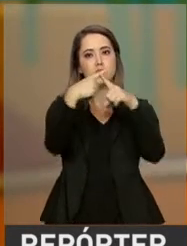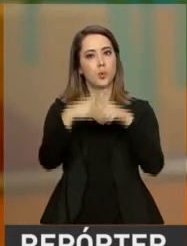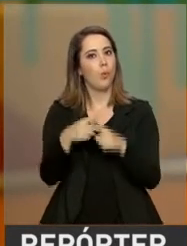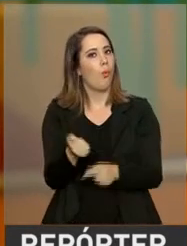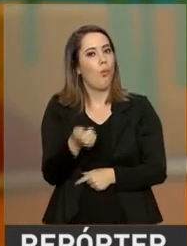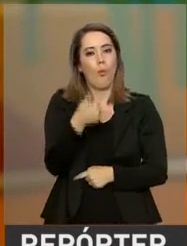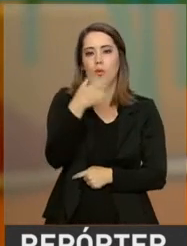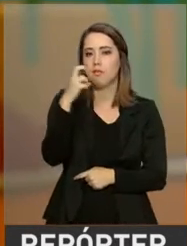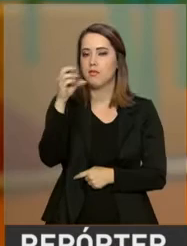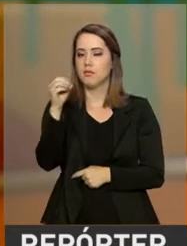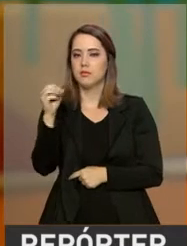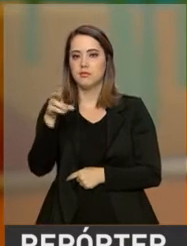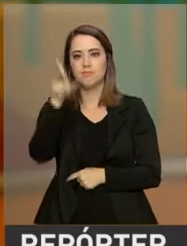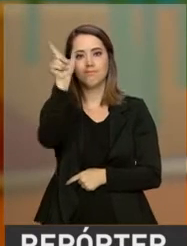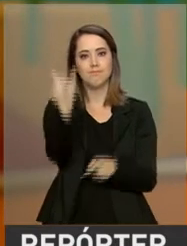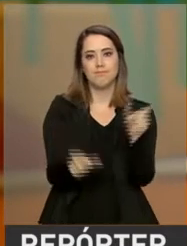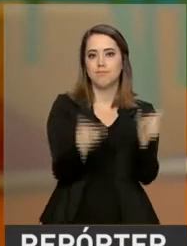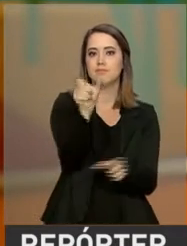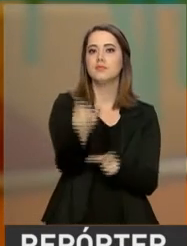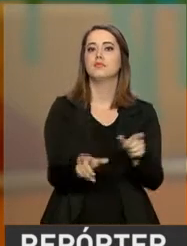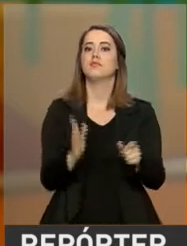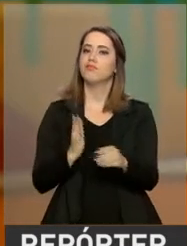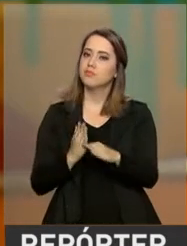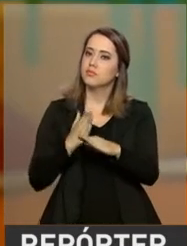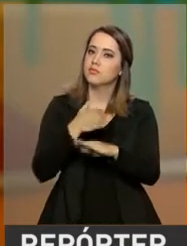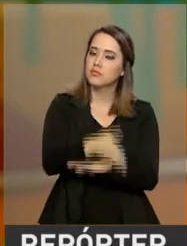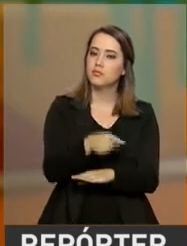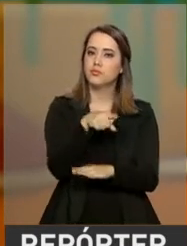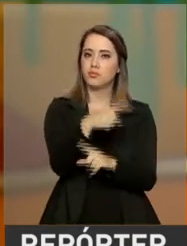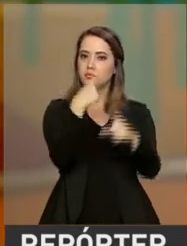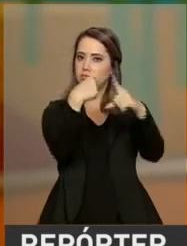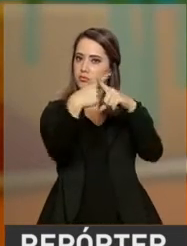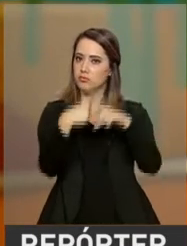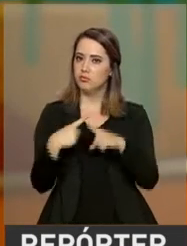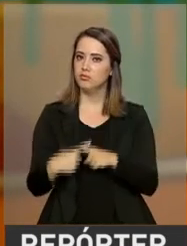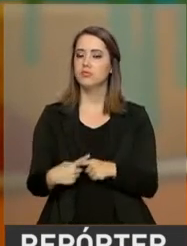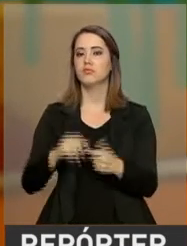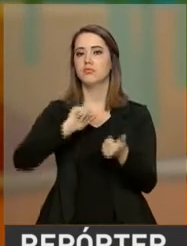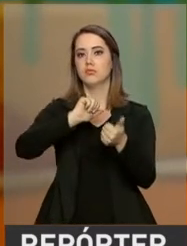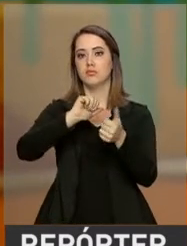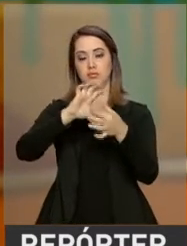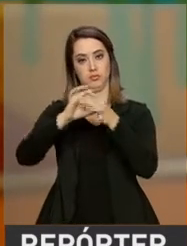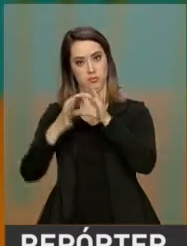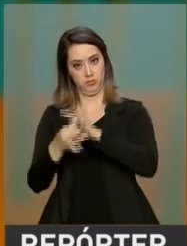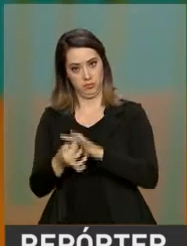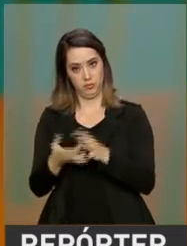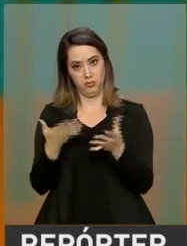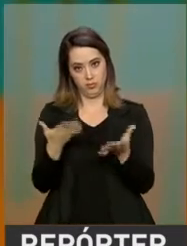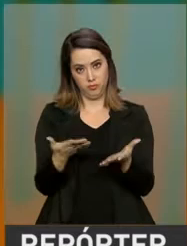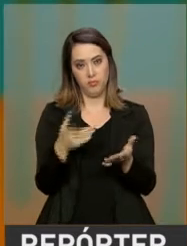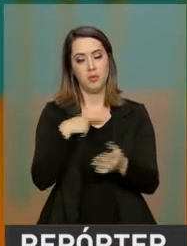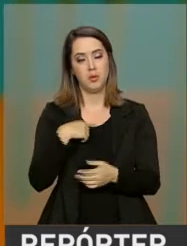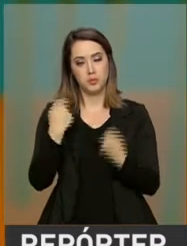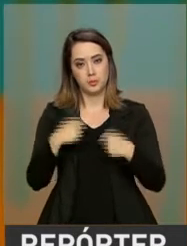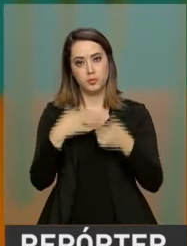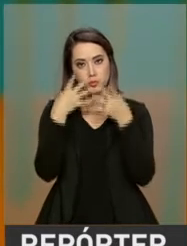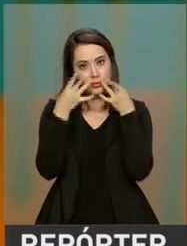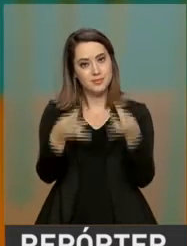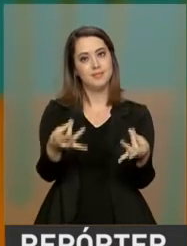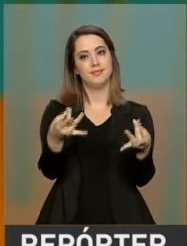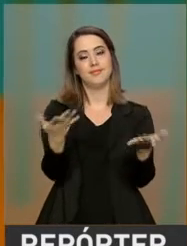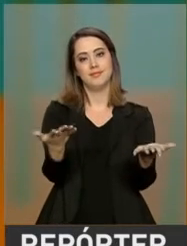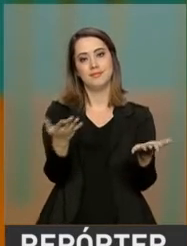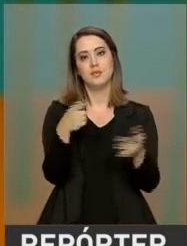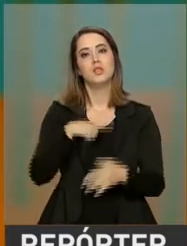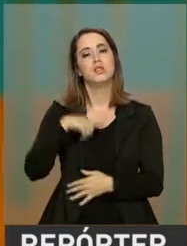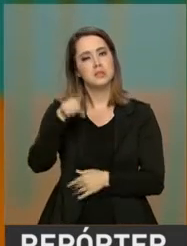brasileiros que estarão participando dos jogos olímpicos e portanto merecem a sua atenção mais do que isso é uma grande oportunidade